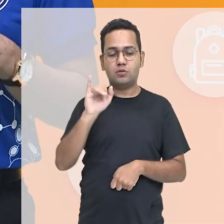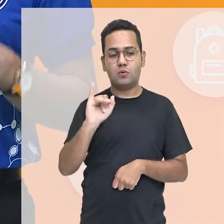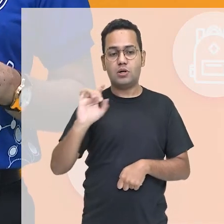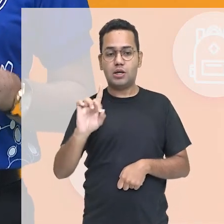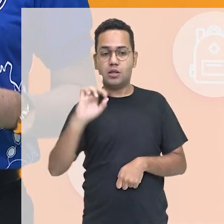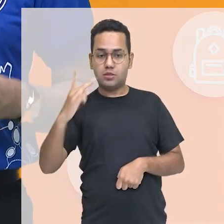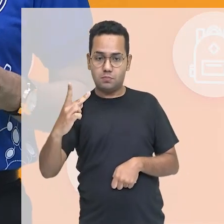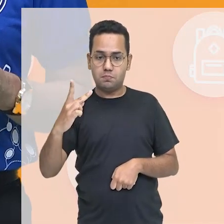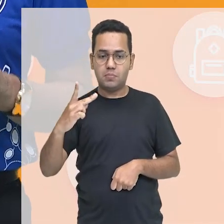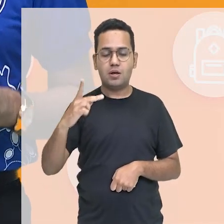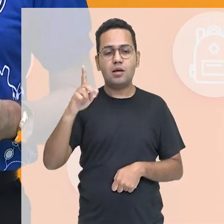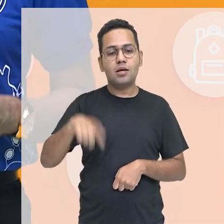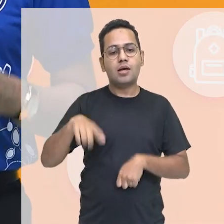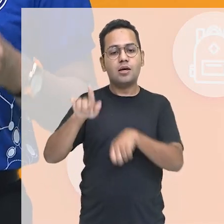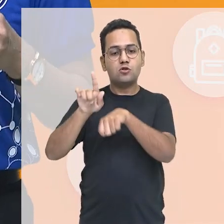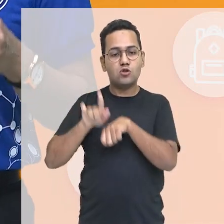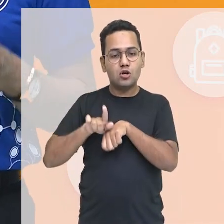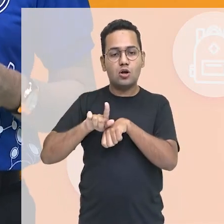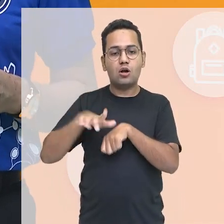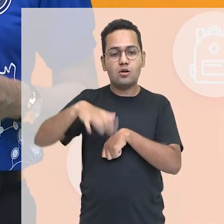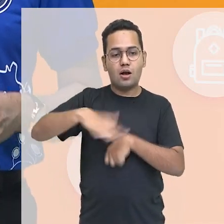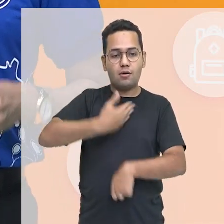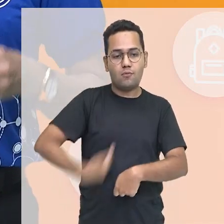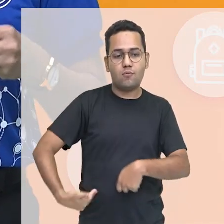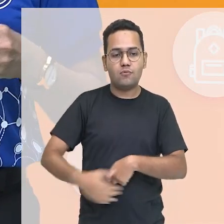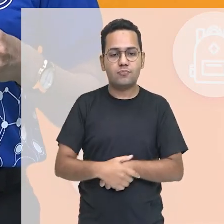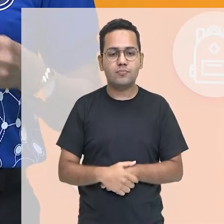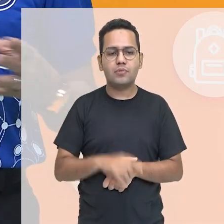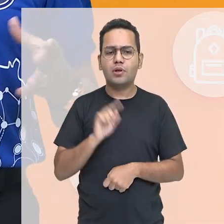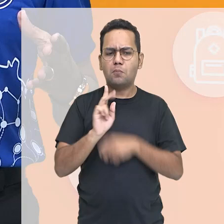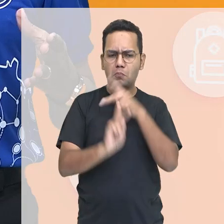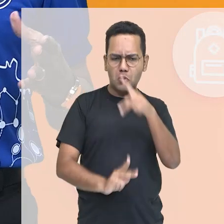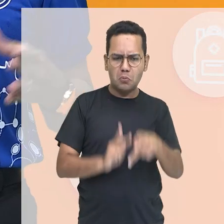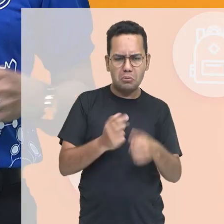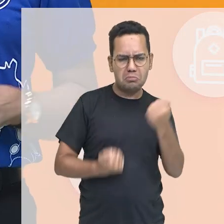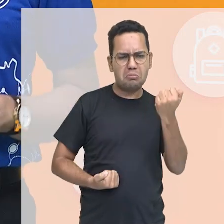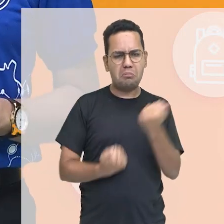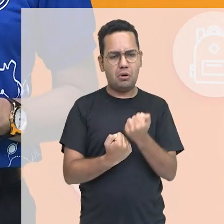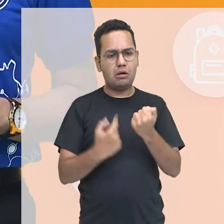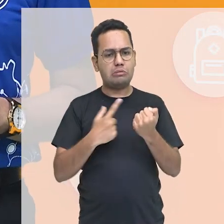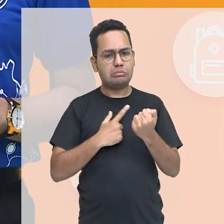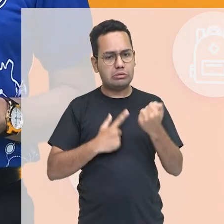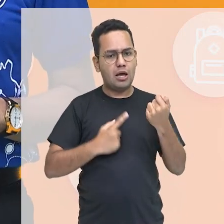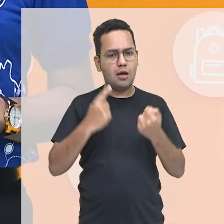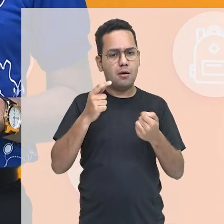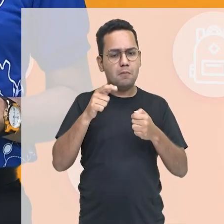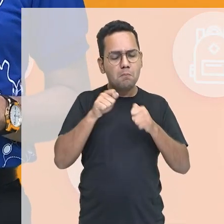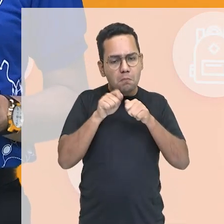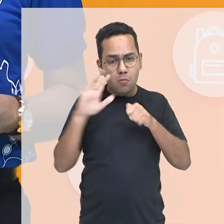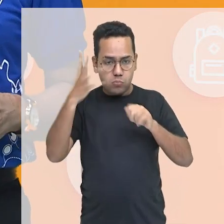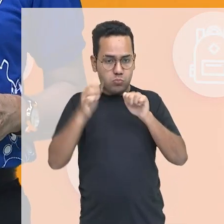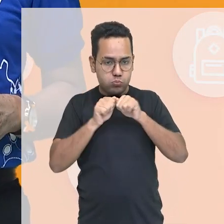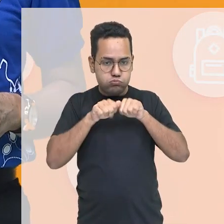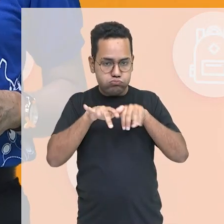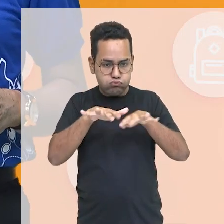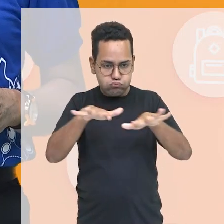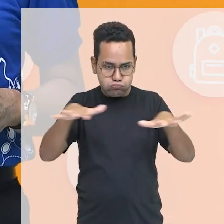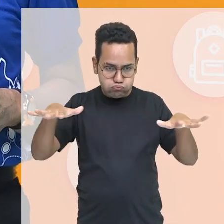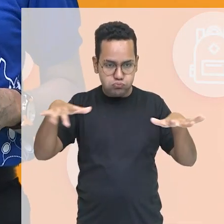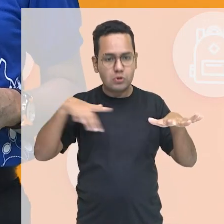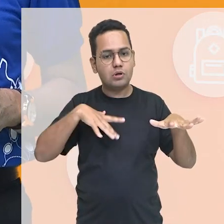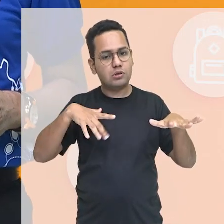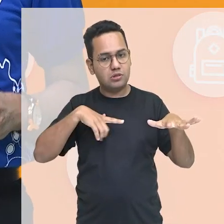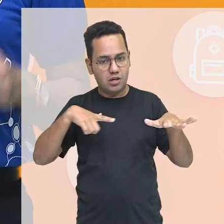o populismo é um fenômeno político que mais se alastrou na última década por todos